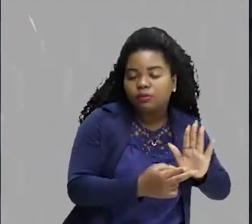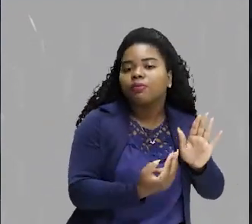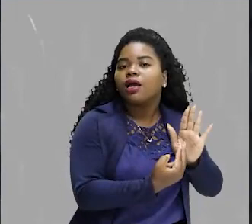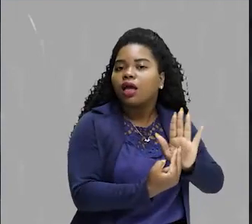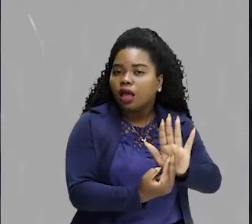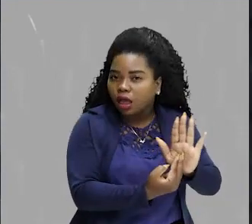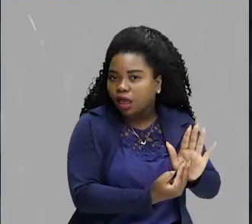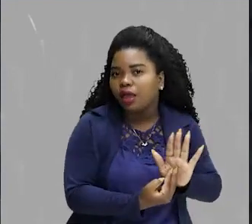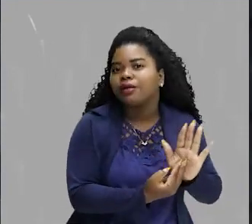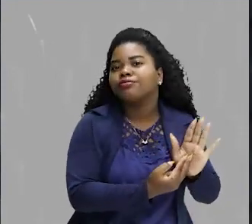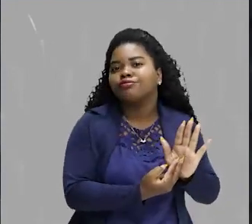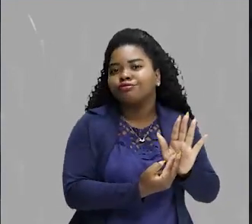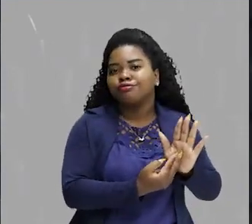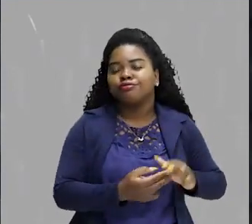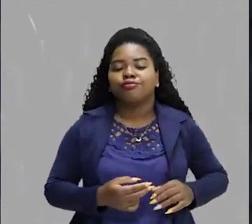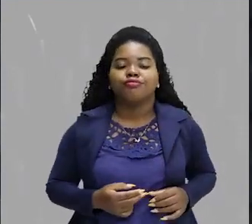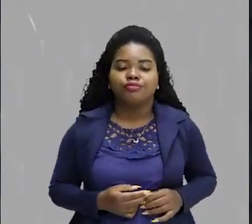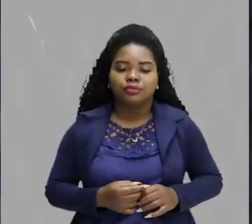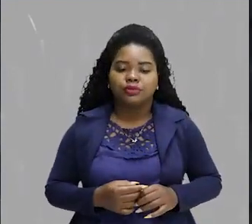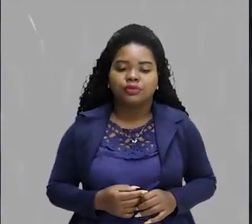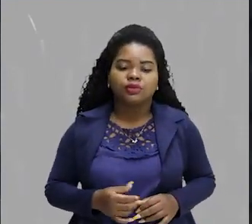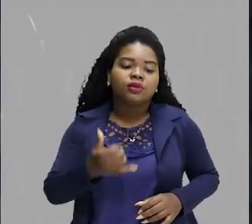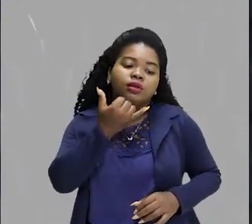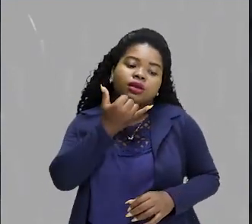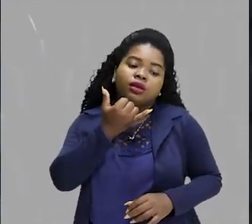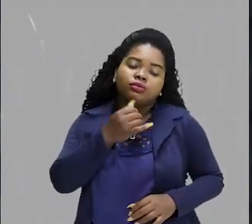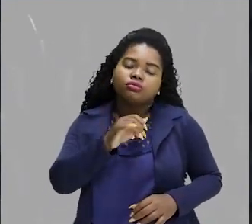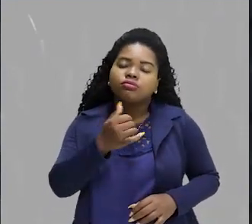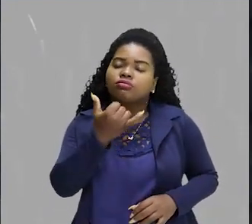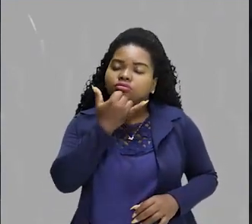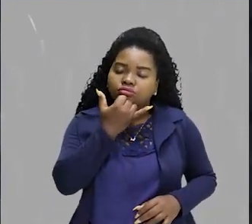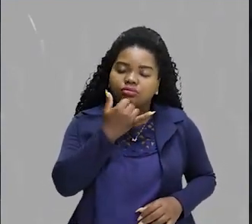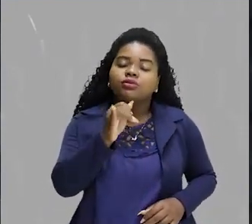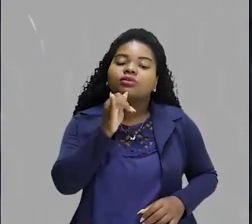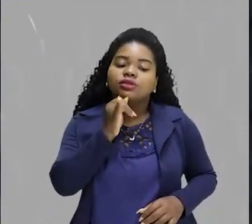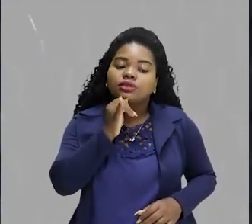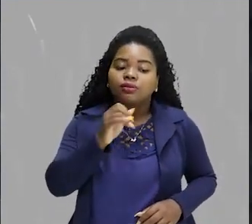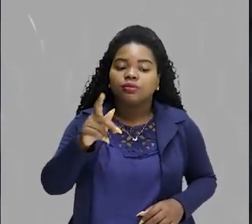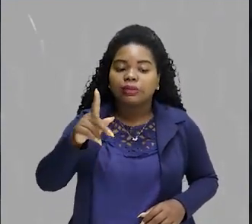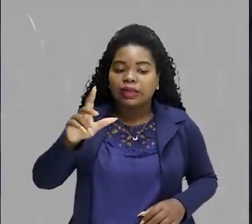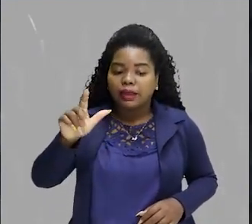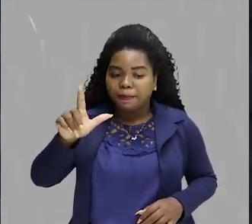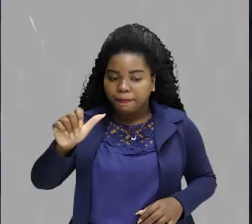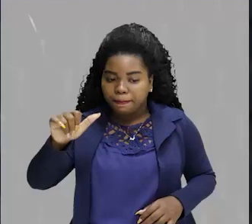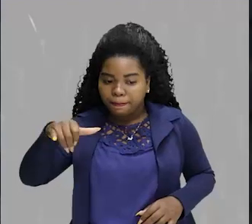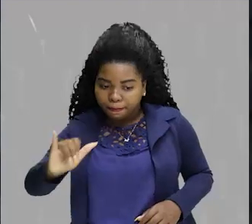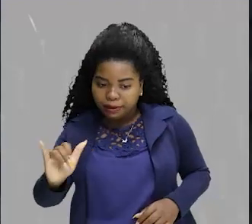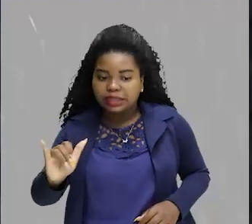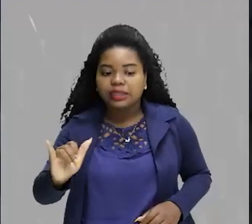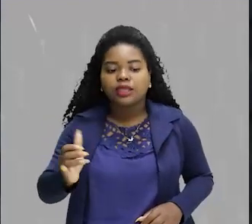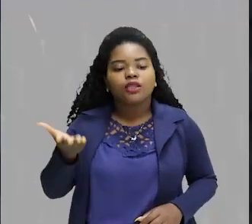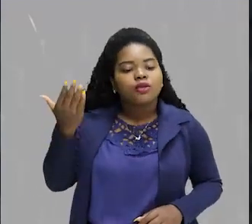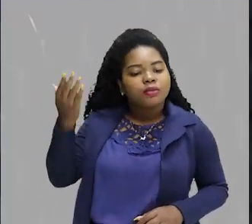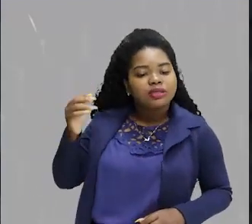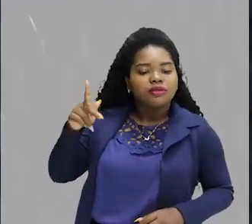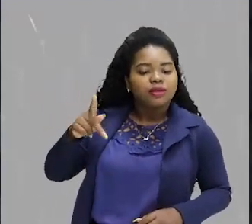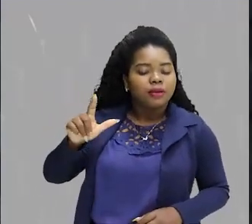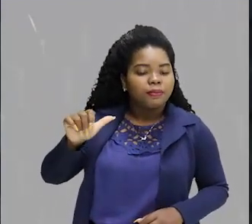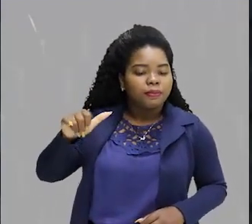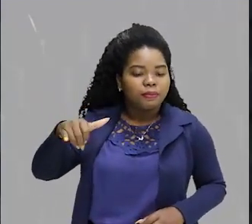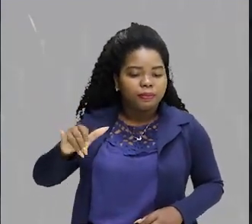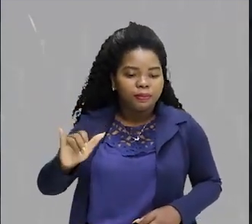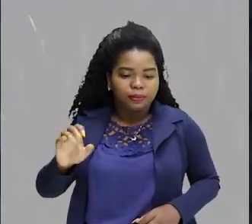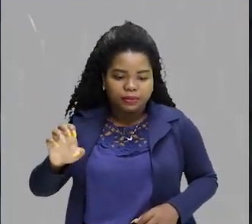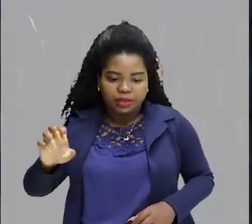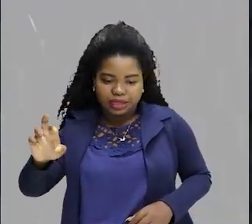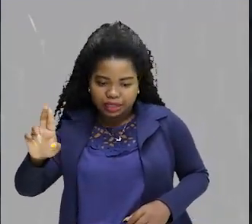representar essas conjugações. Então, o verbo play no passado fica played. Eu joguei voleibol.